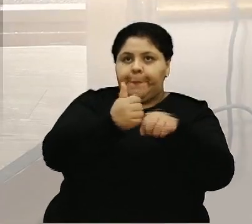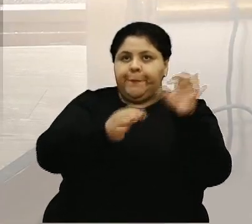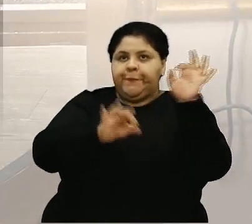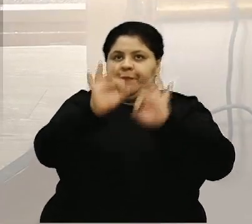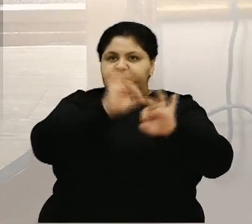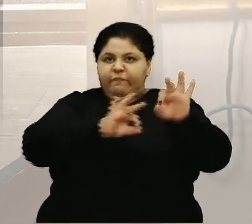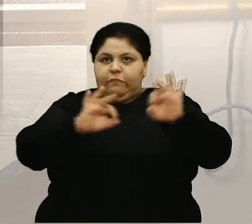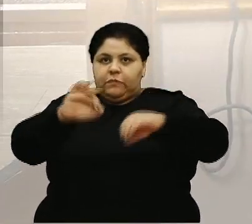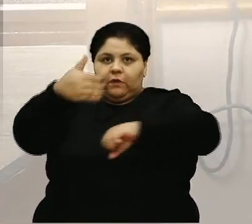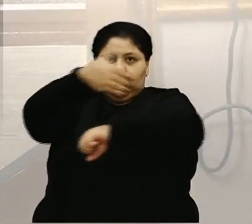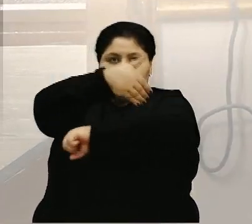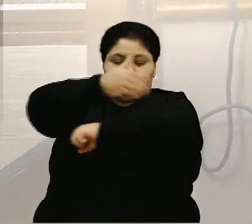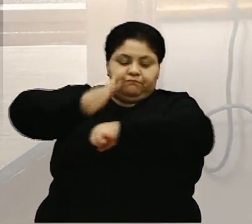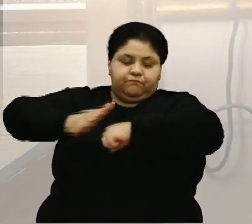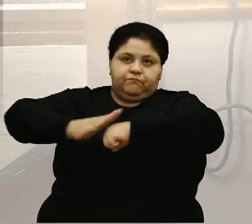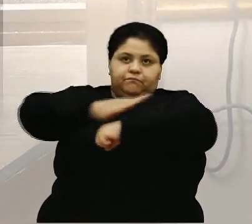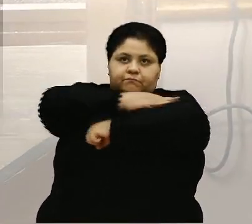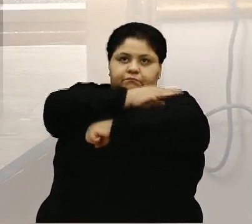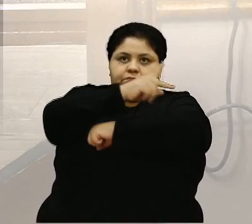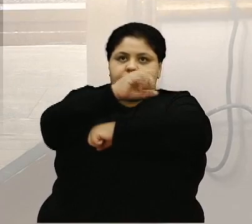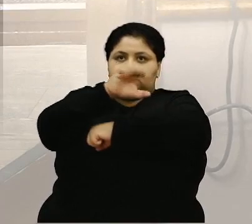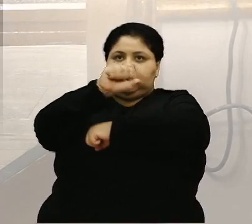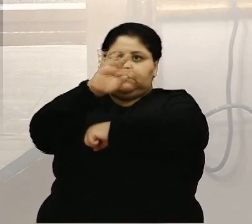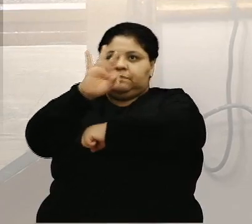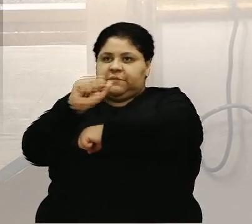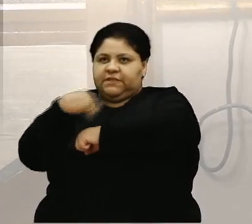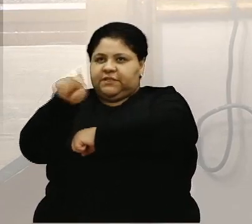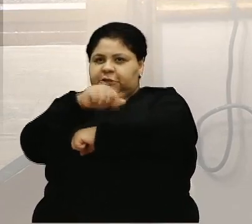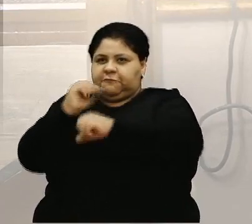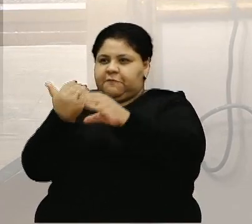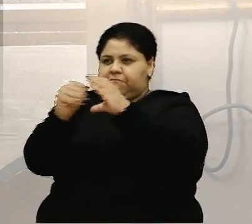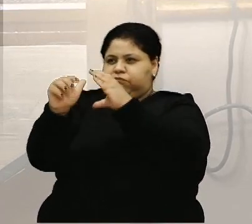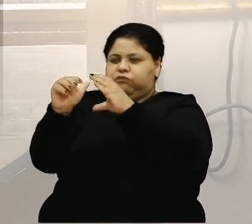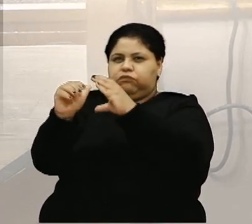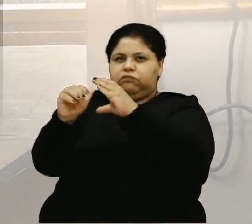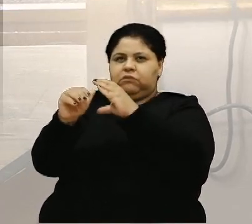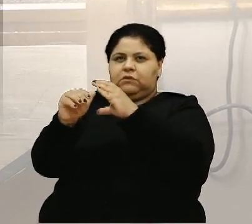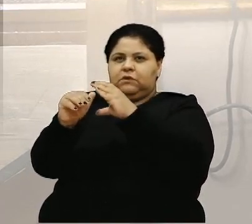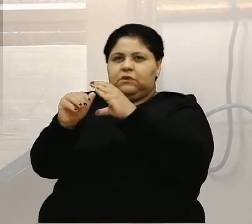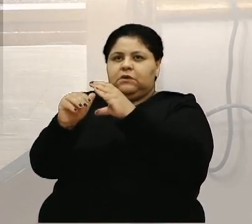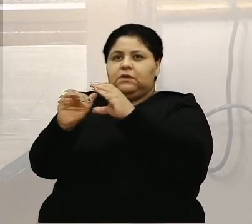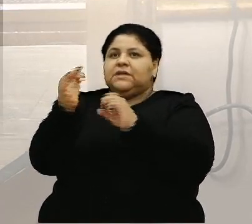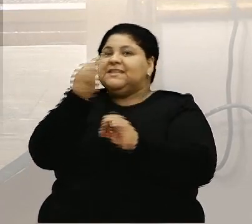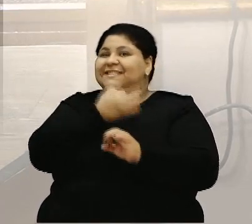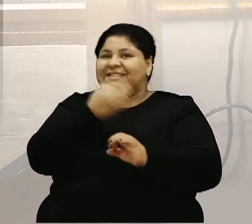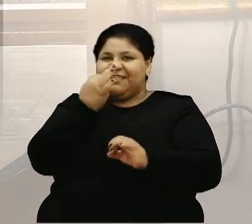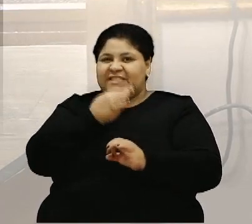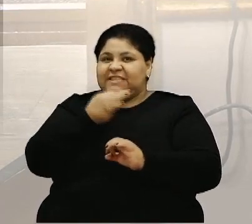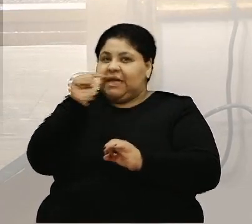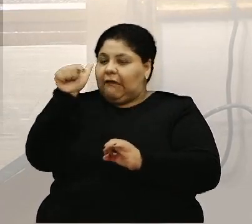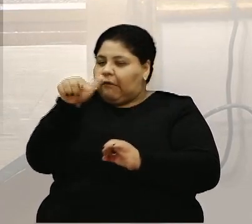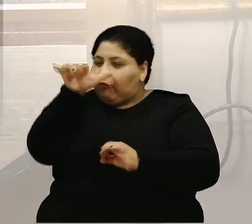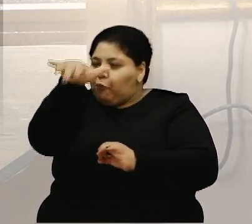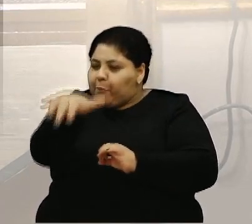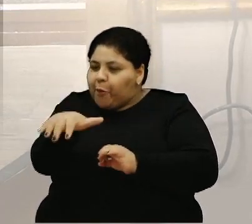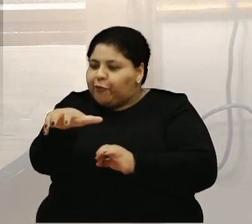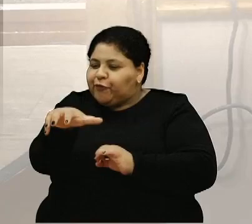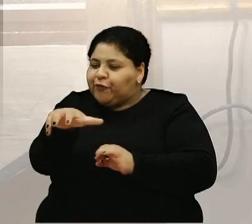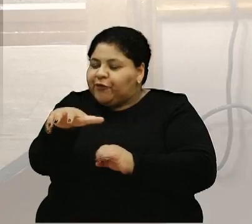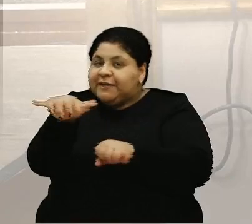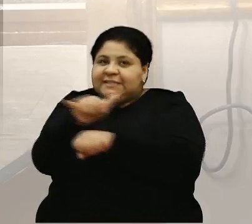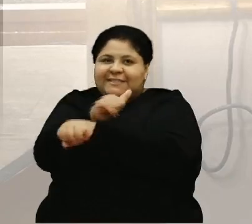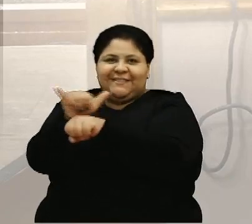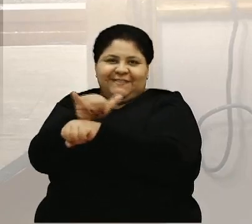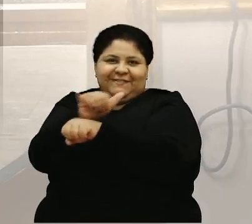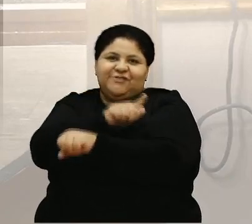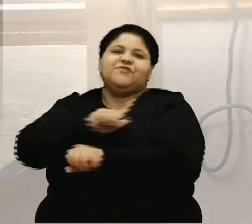gente já vê equipamentos, né, sendo destinados para o aeroporto de Caxias do Sul, porque a nossa cidade de fato virou um ponto estratégico, né? E o governador